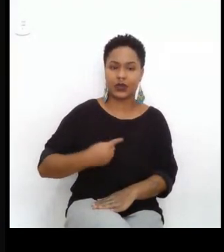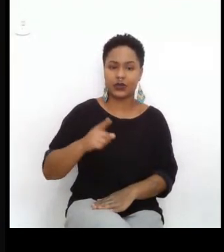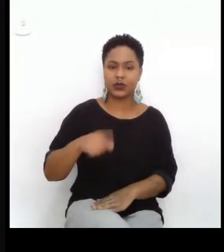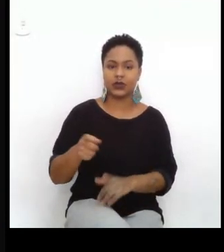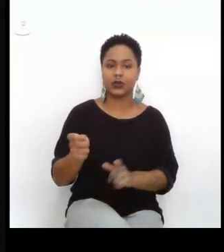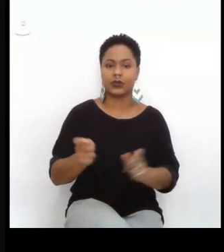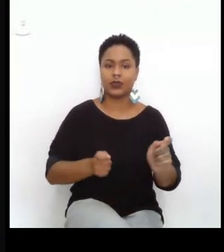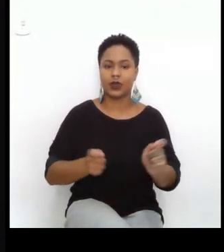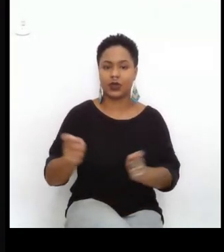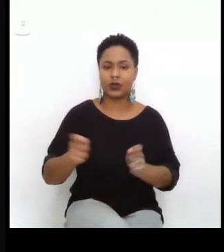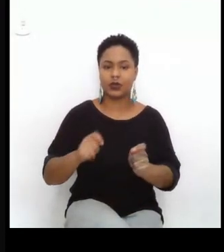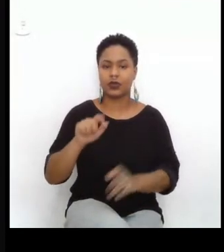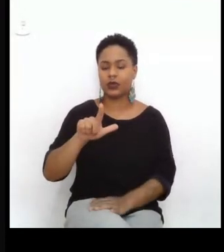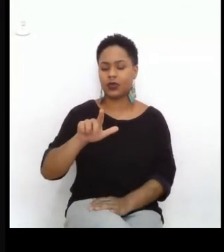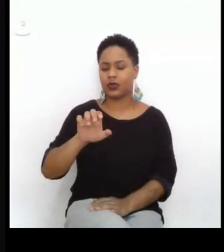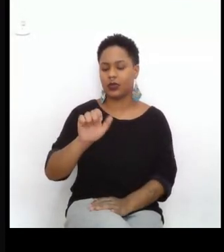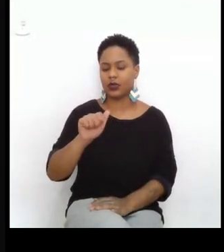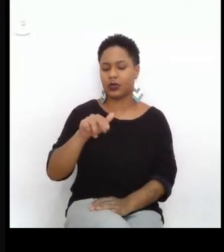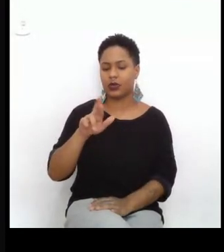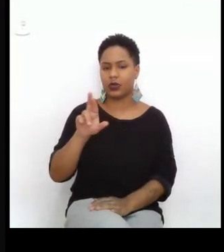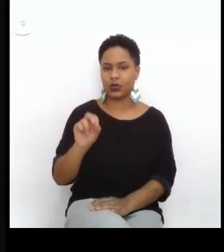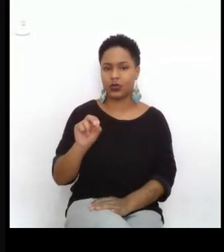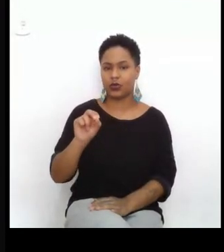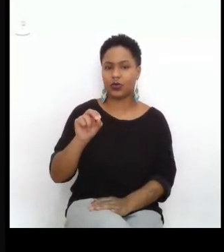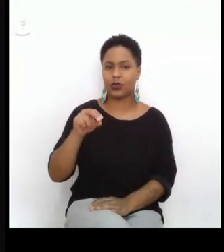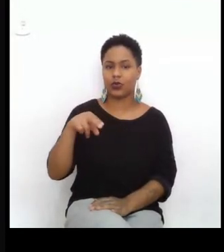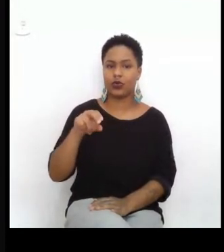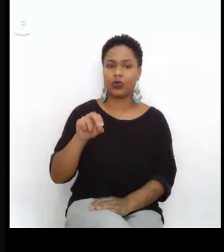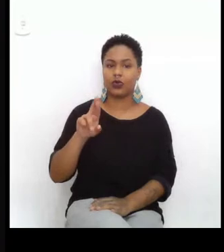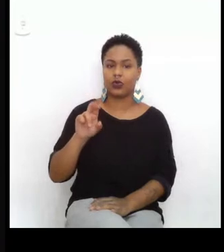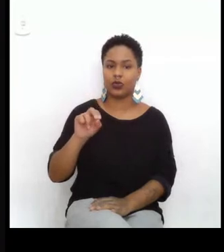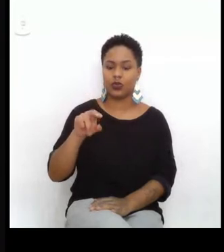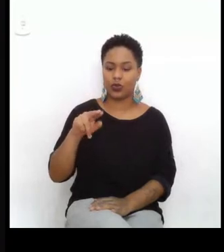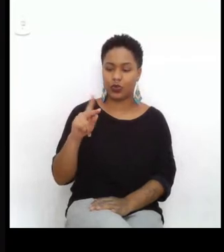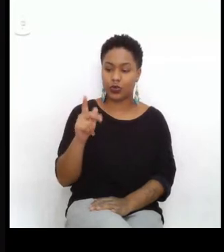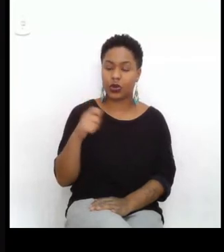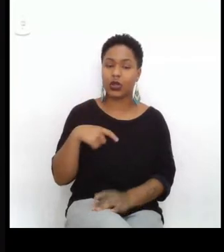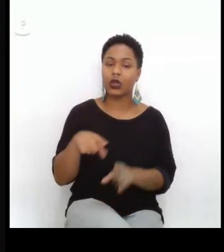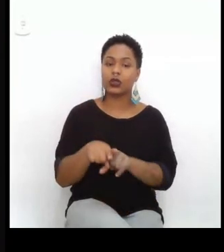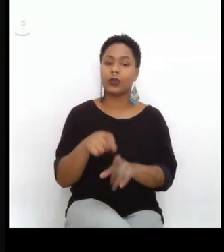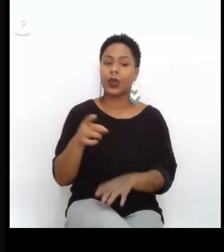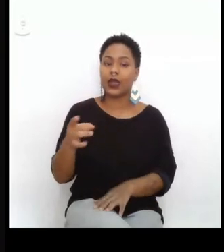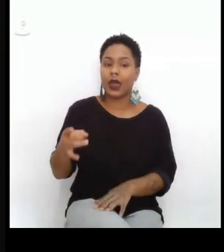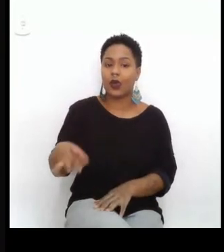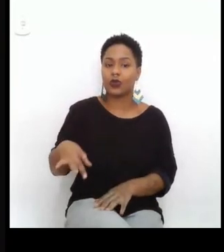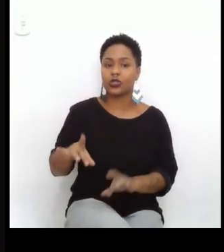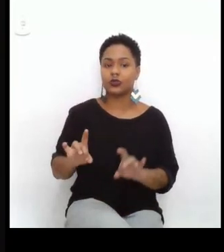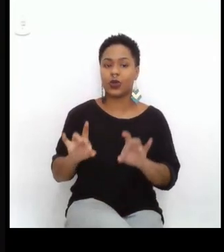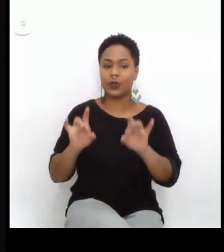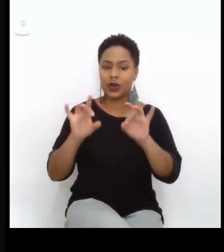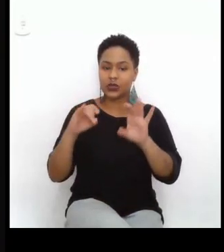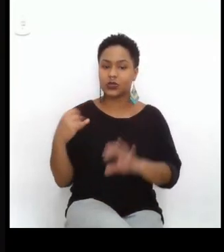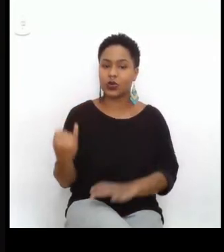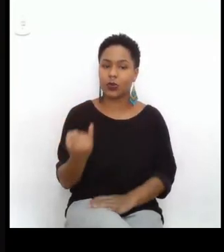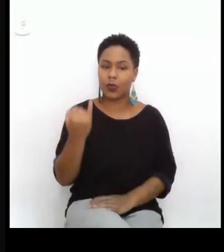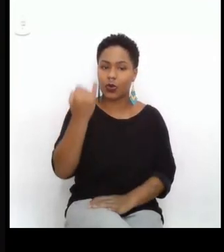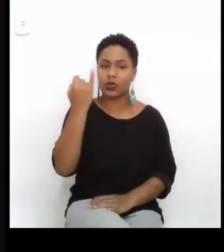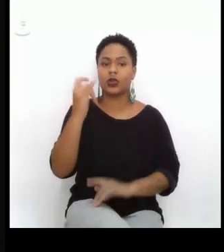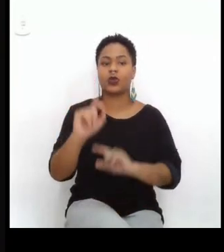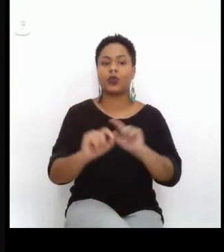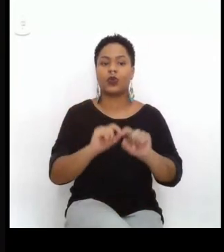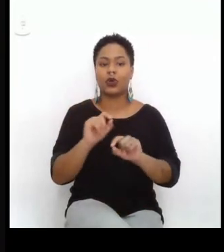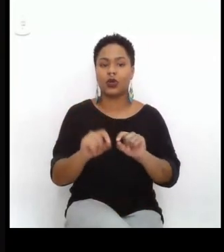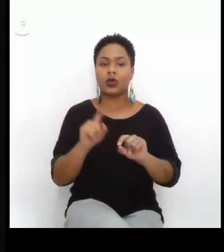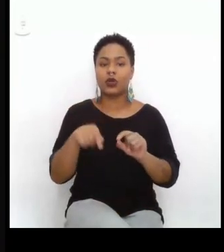Leandro noronho e uma última que foi muito preciosa também foi muito importante que é a o